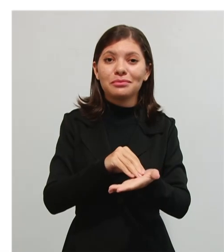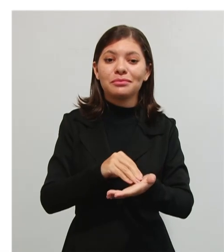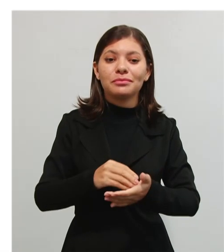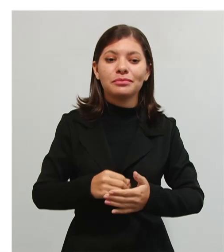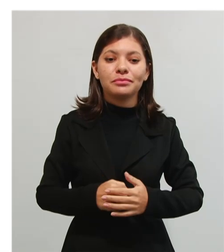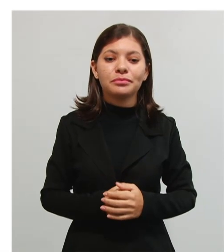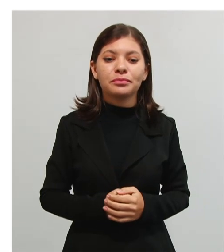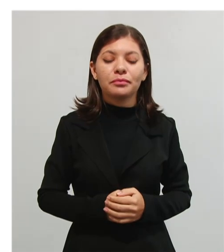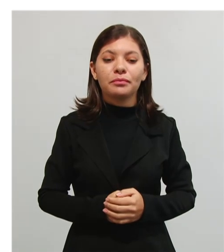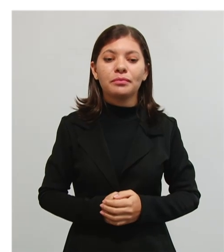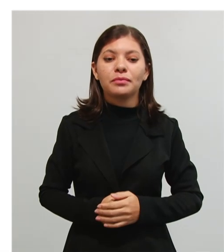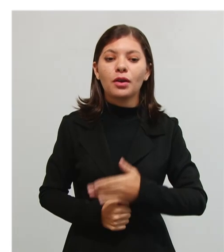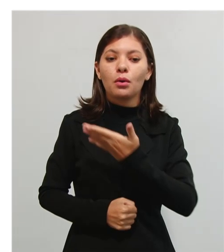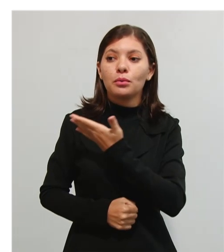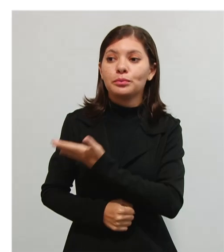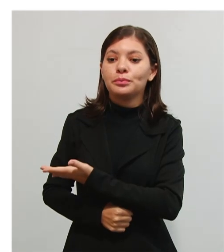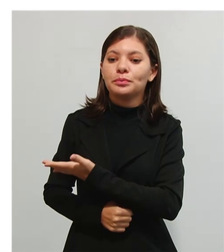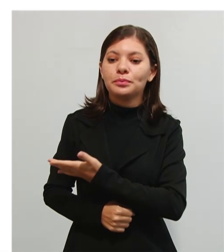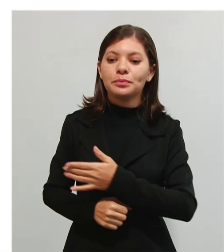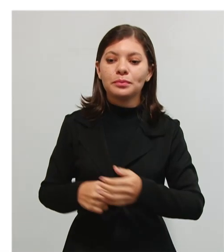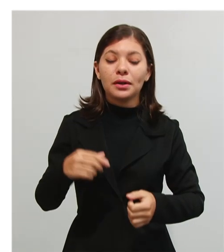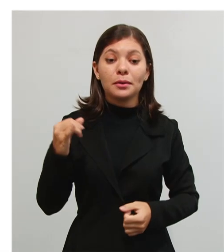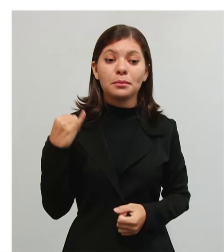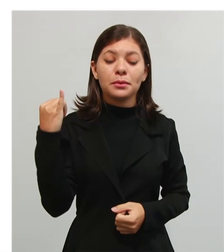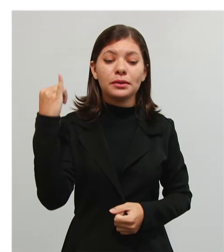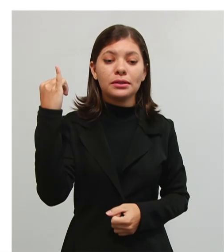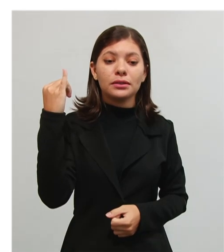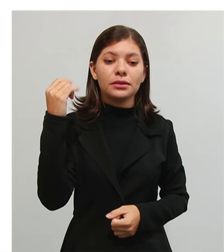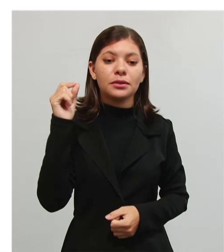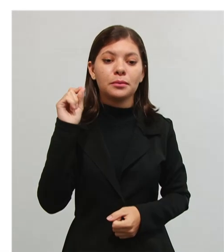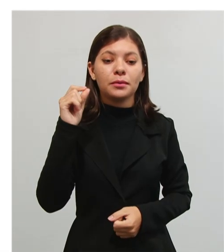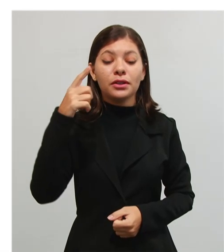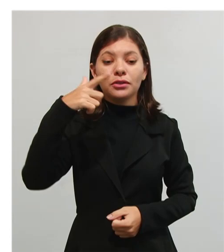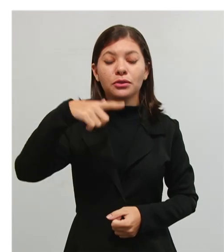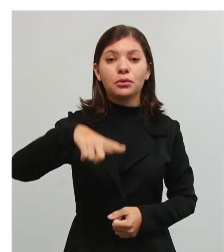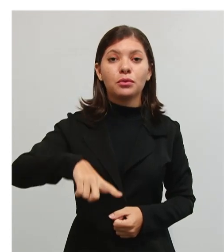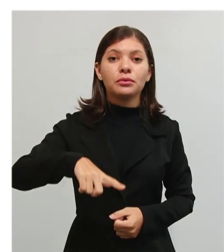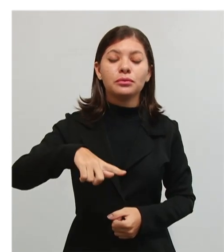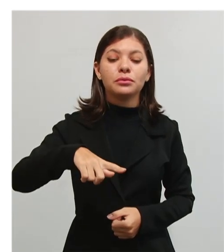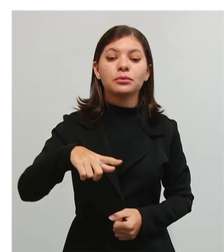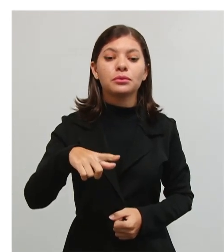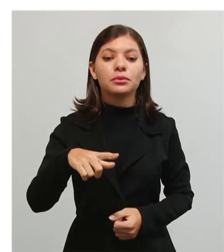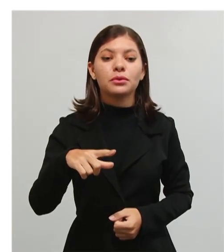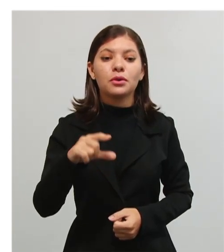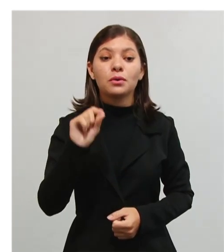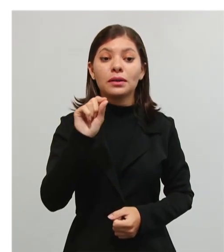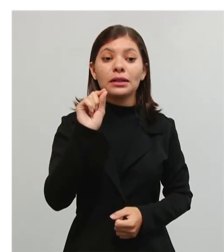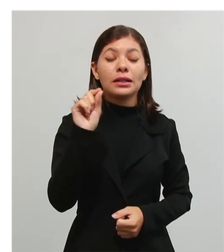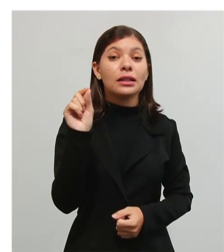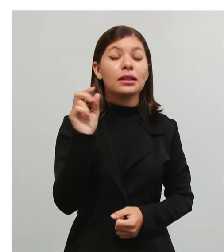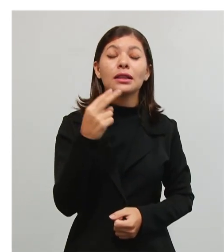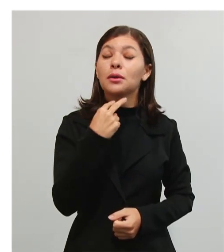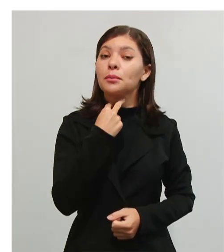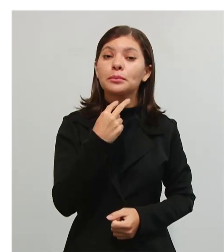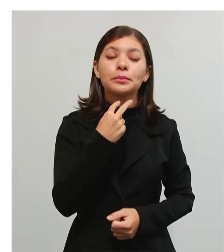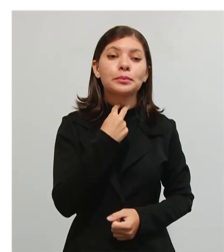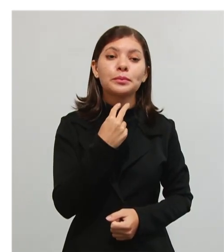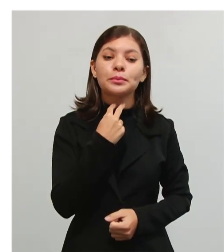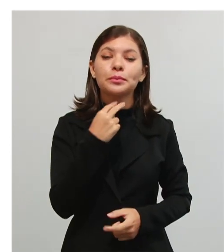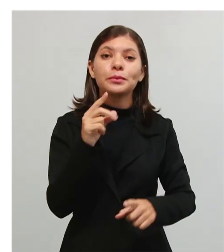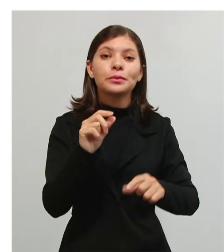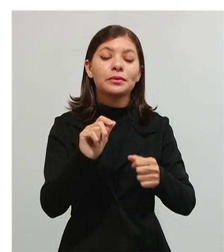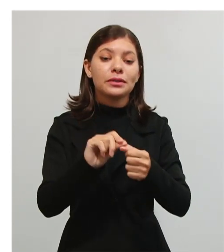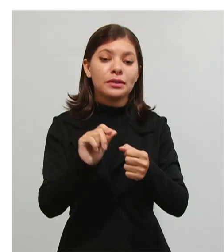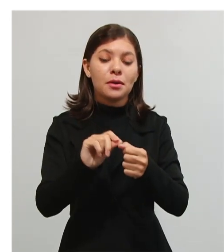Não constranger o devedor. De novo, pessoal, o que não fazer no momento